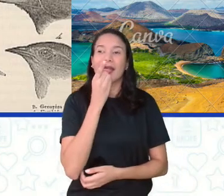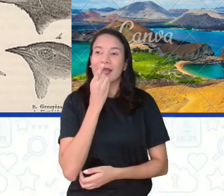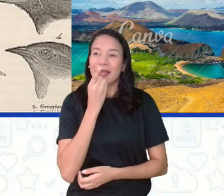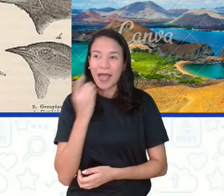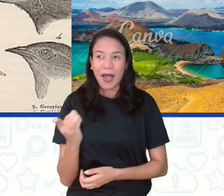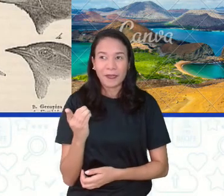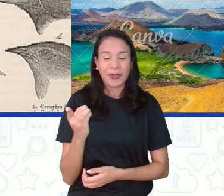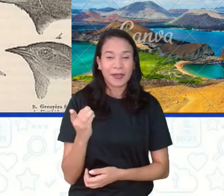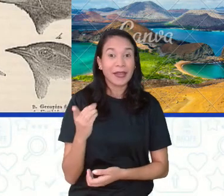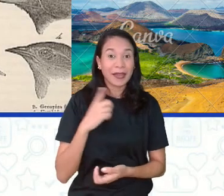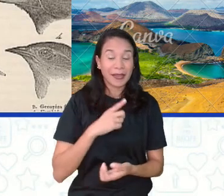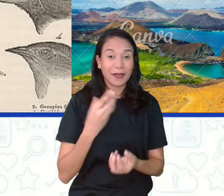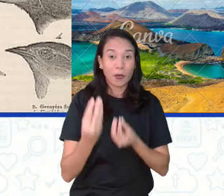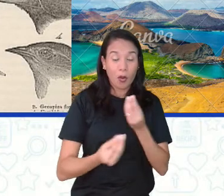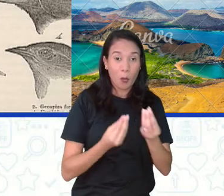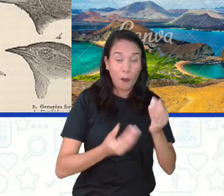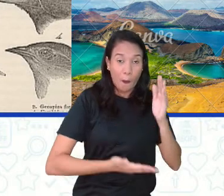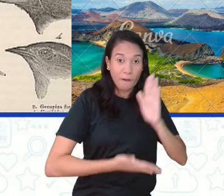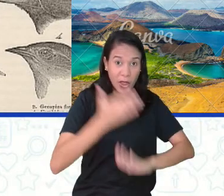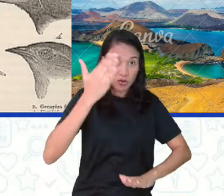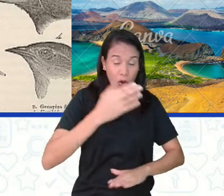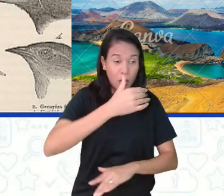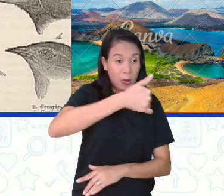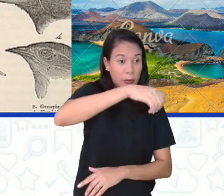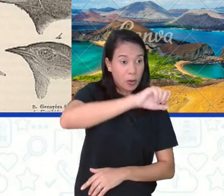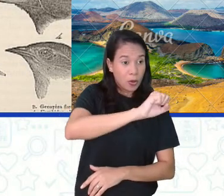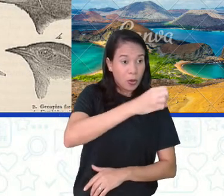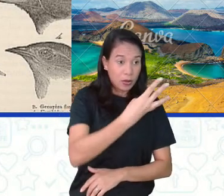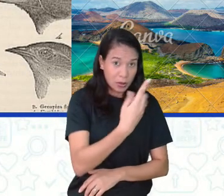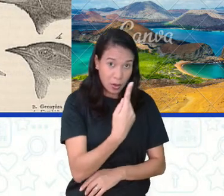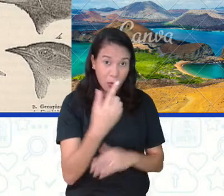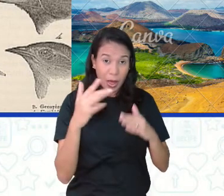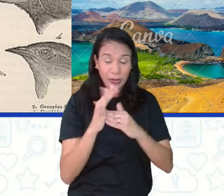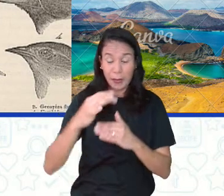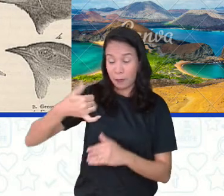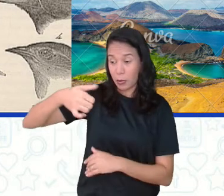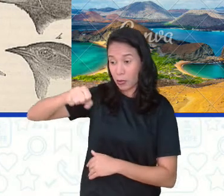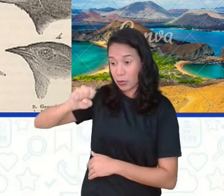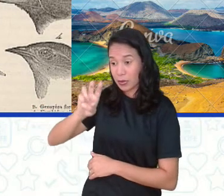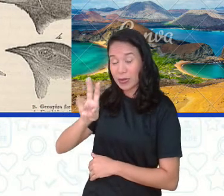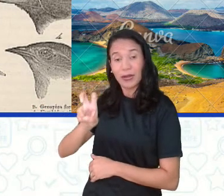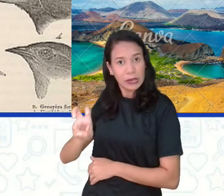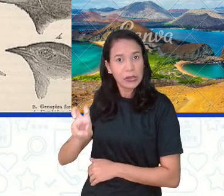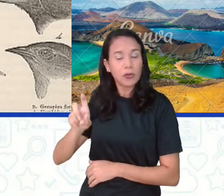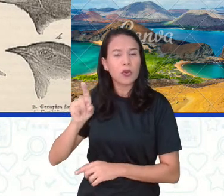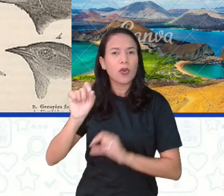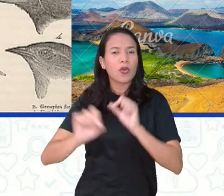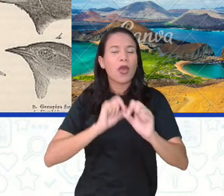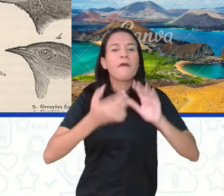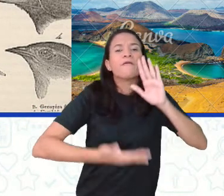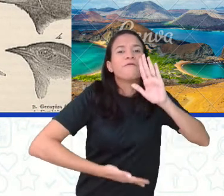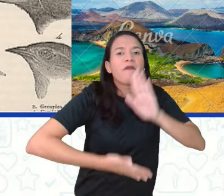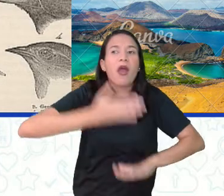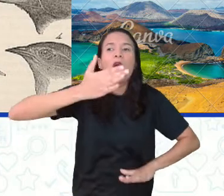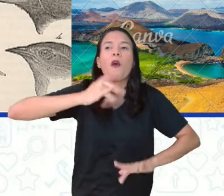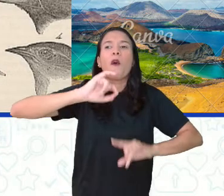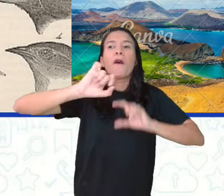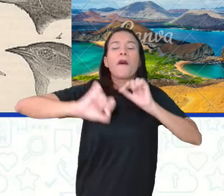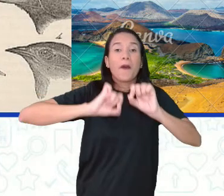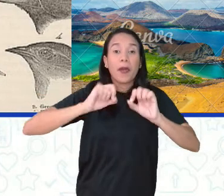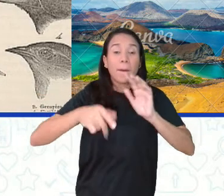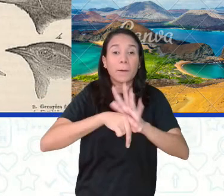o histórico da viagem, de 1831 a 1835, ele fez uma viagem, né, durante esse período,